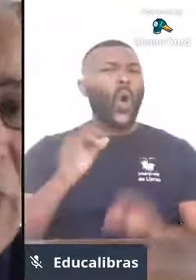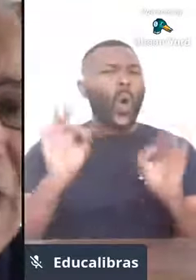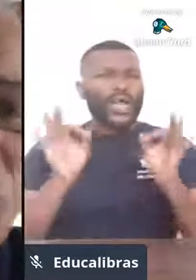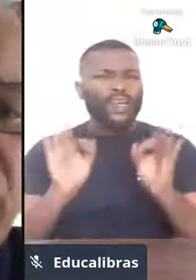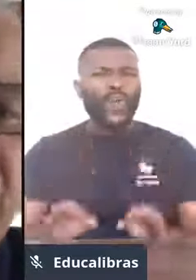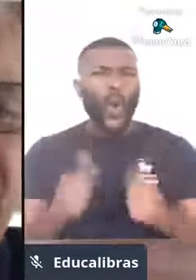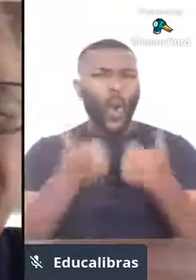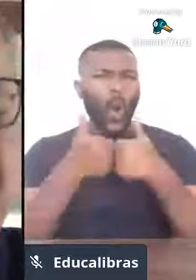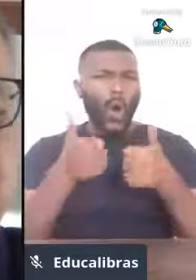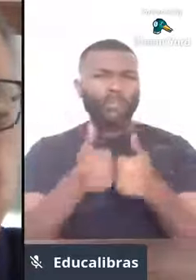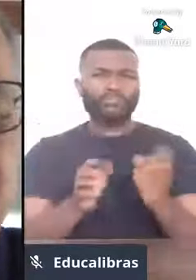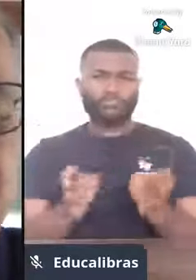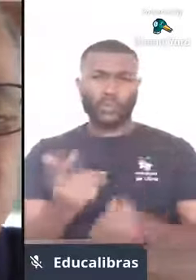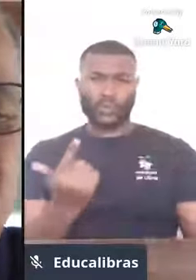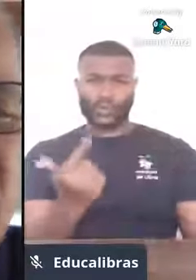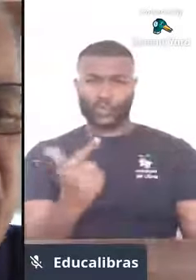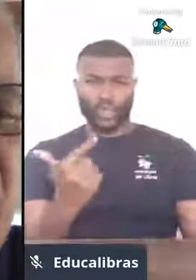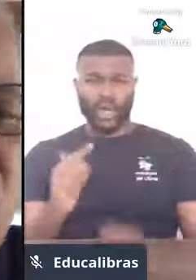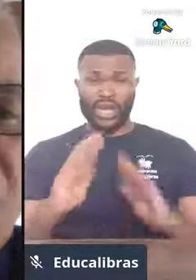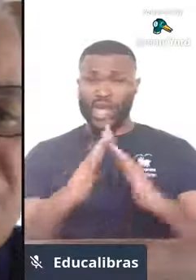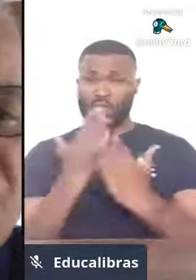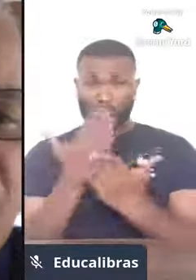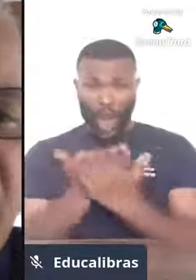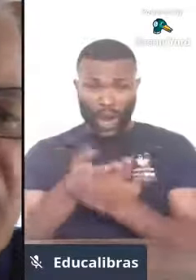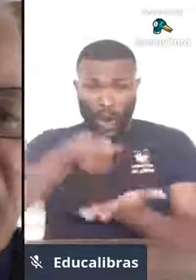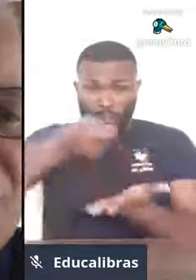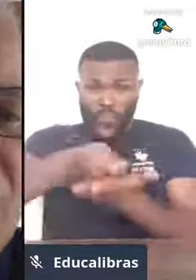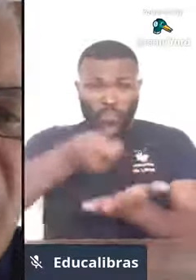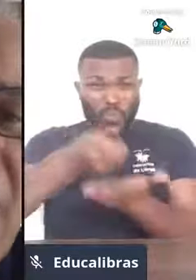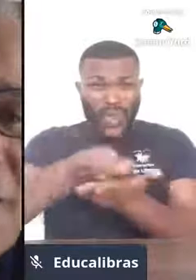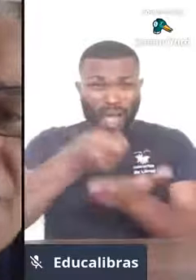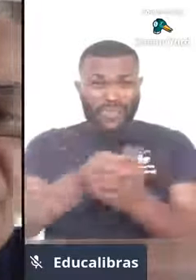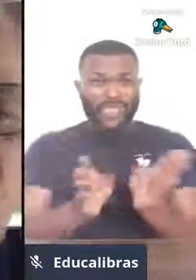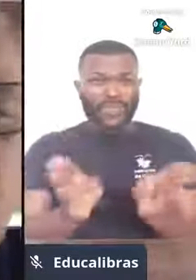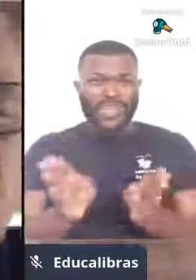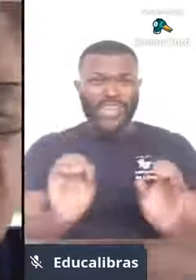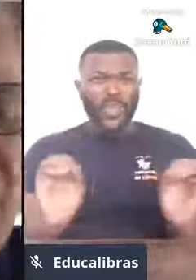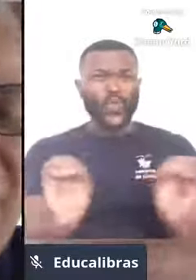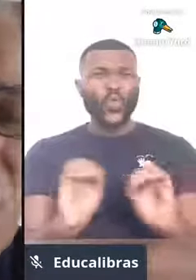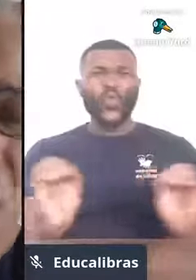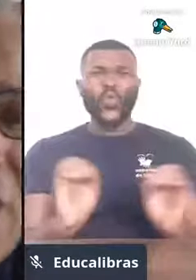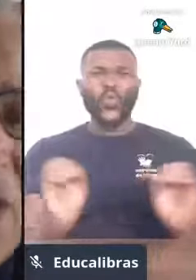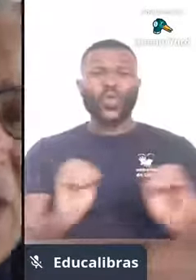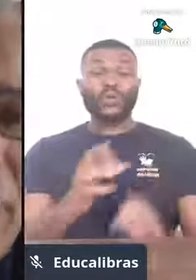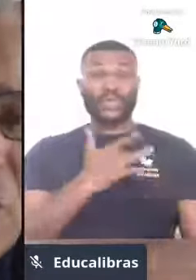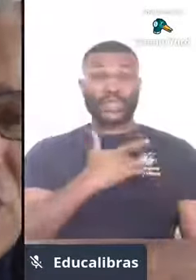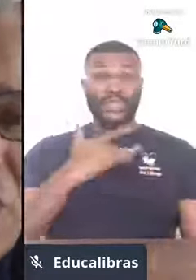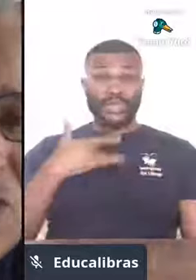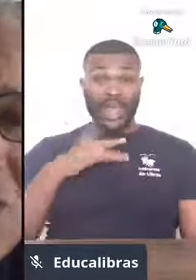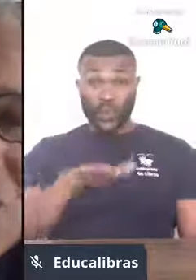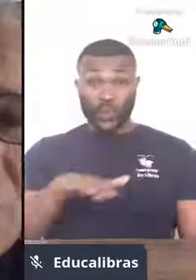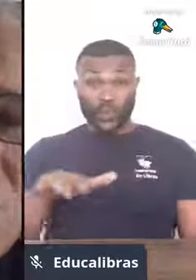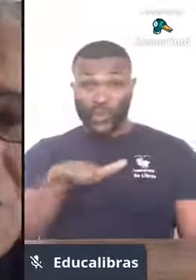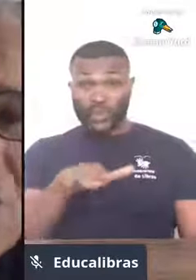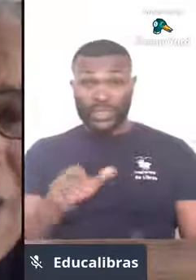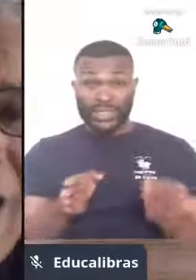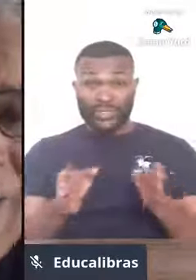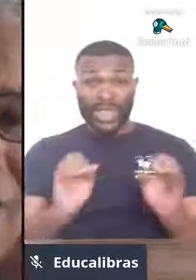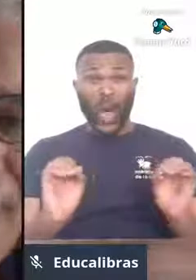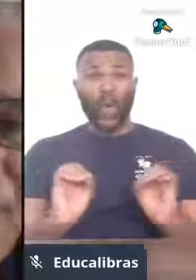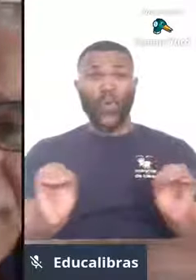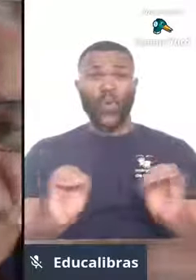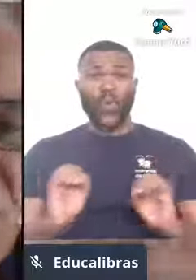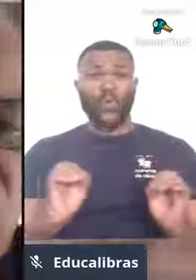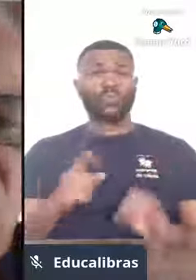tinham obrigatoriedade de nada, não tinha nenhuma acessibilidade, a área da saúde, zero, e aí vai por diante, nós estávamos sem